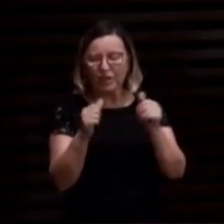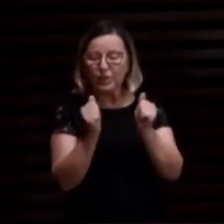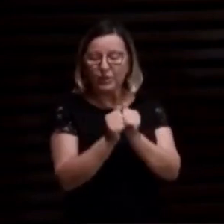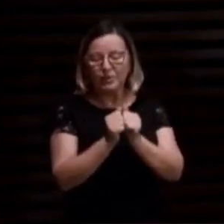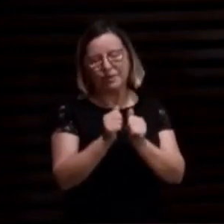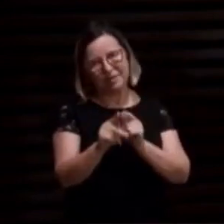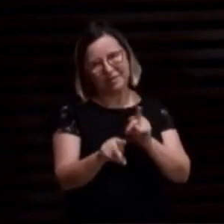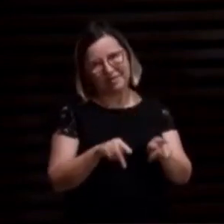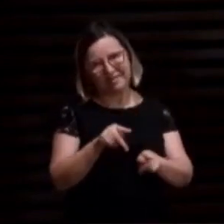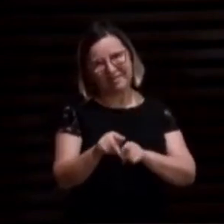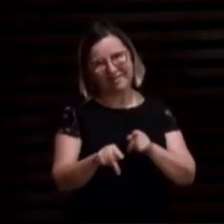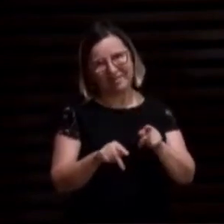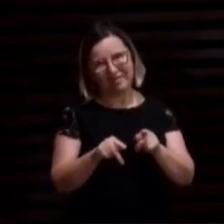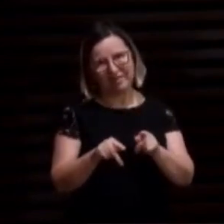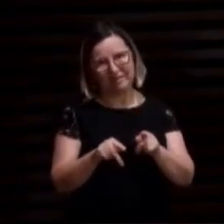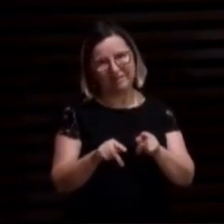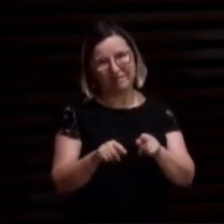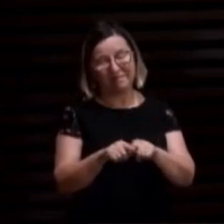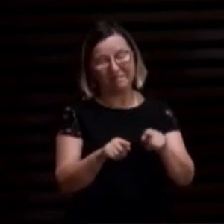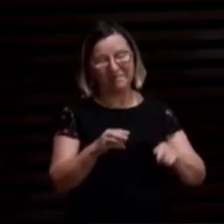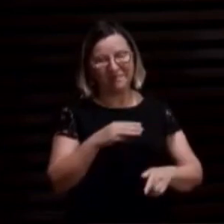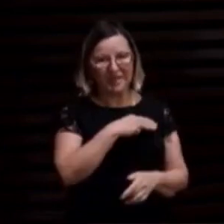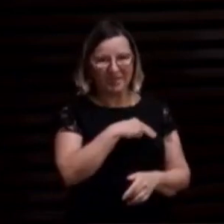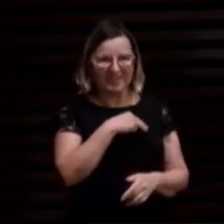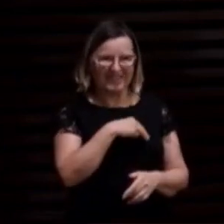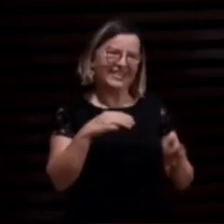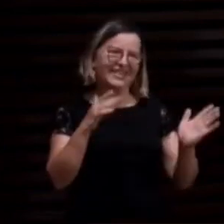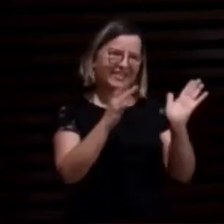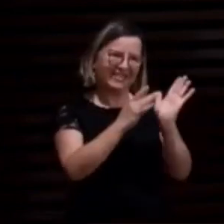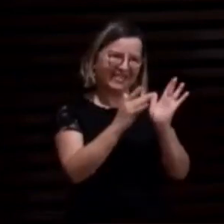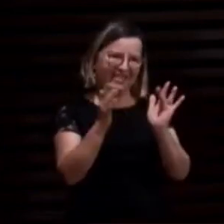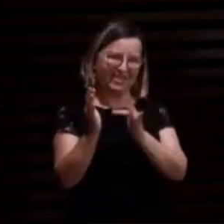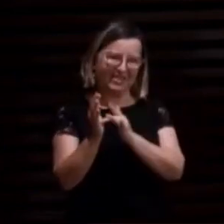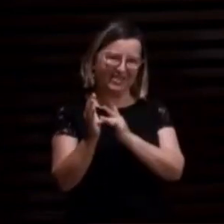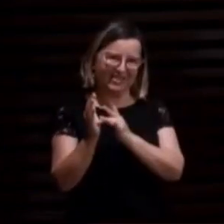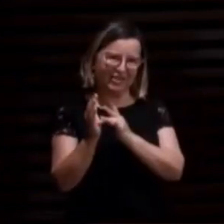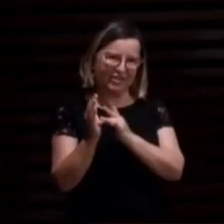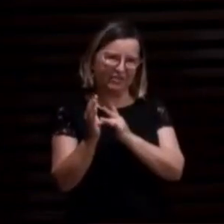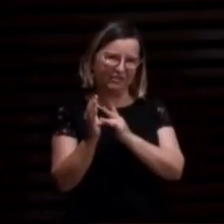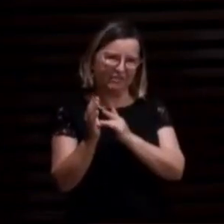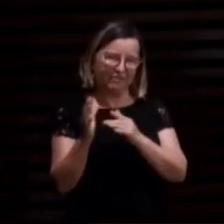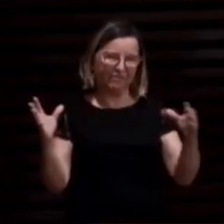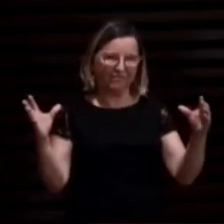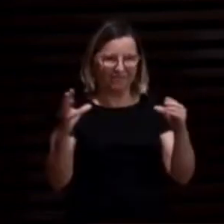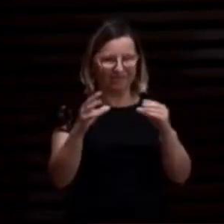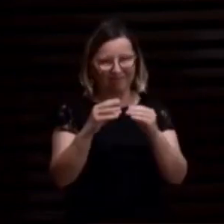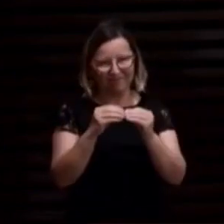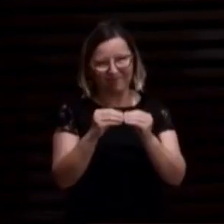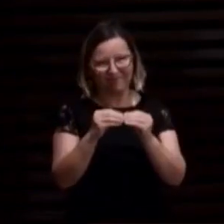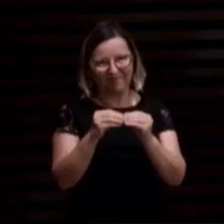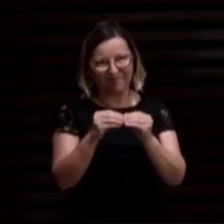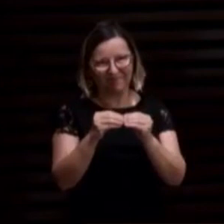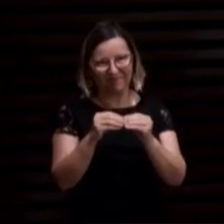pessoas, mas o ministério de Jesus se resume